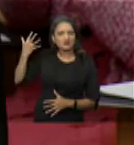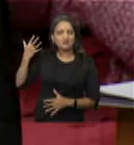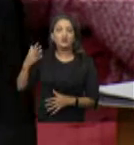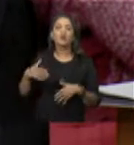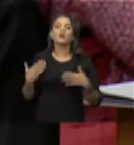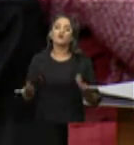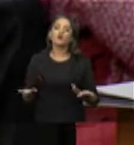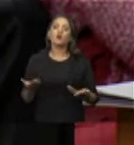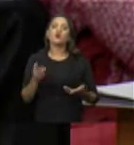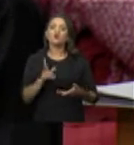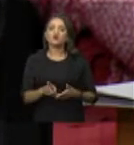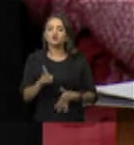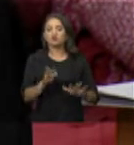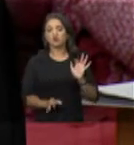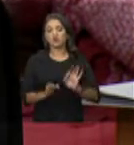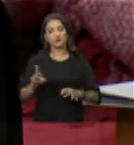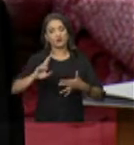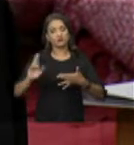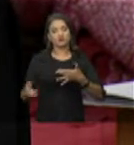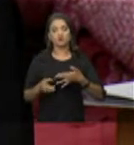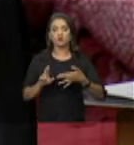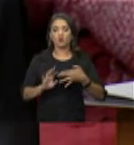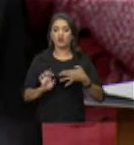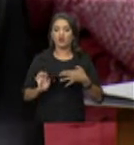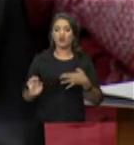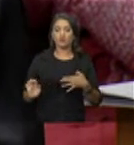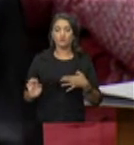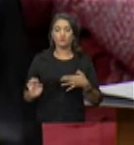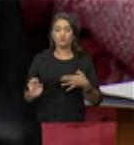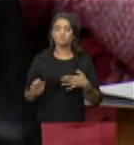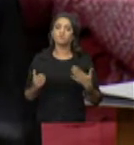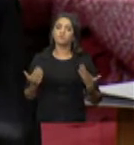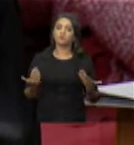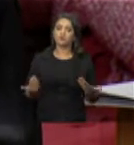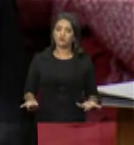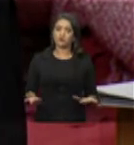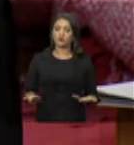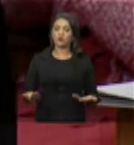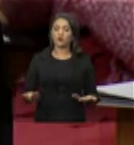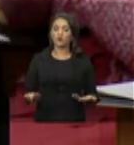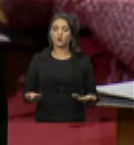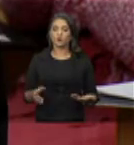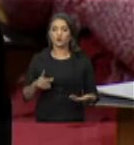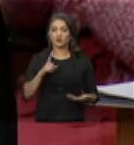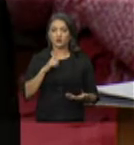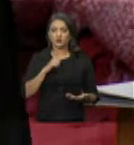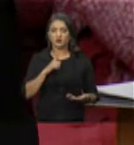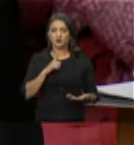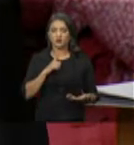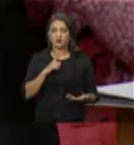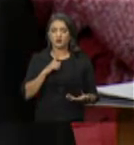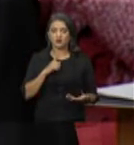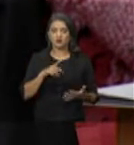no julgamento do recursos extraordinário e seja um recursos extraordinário provido